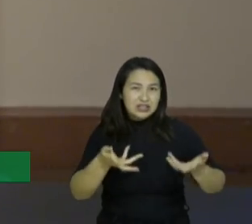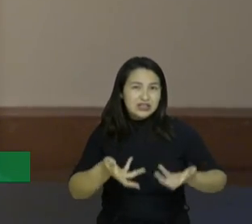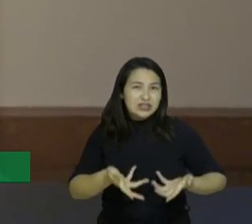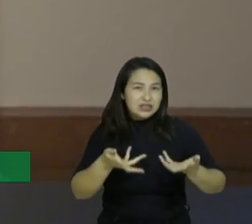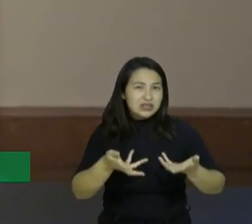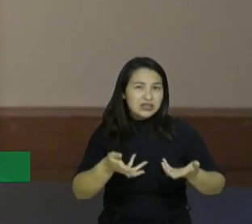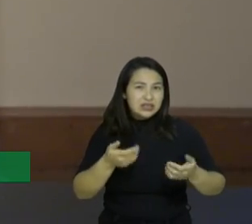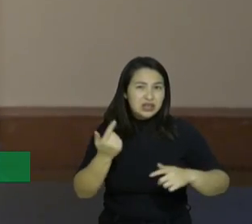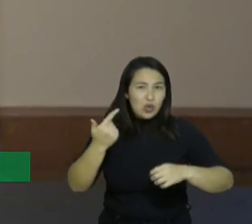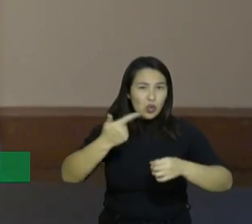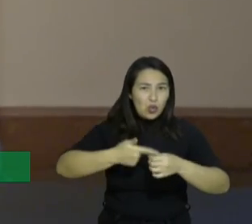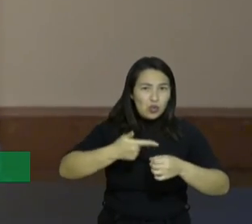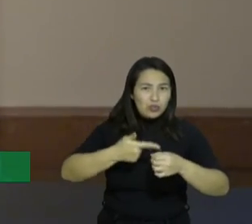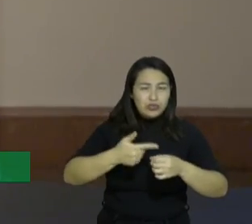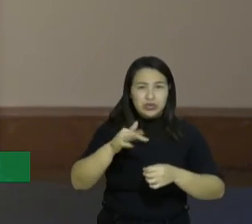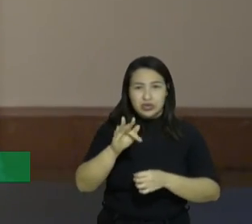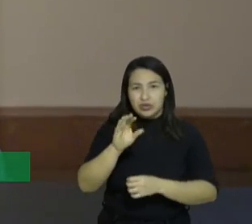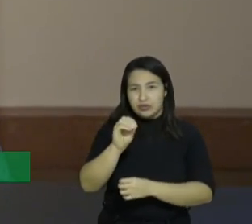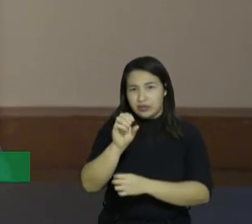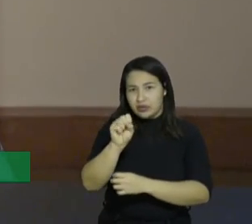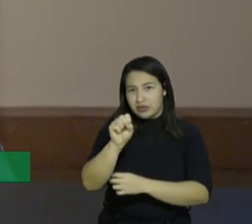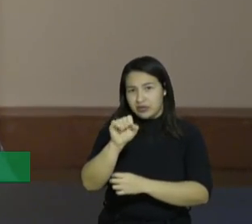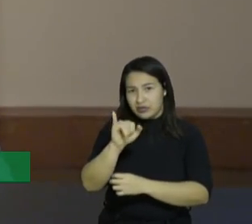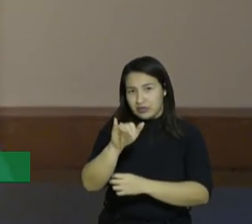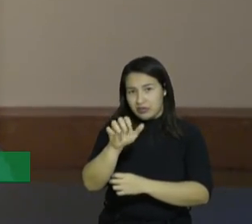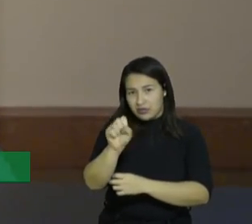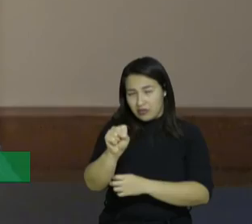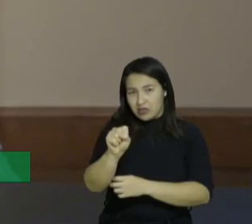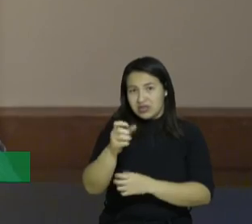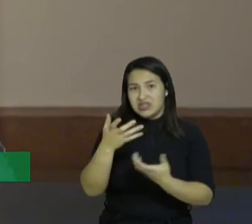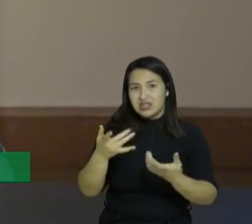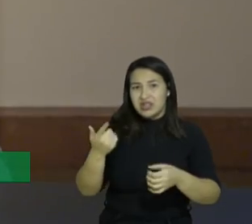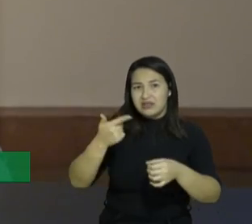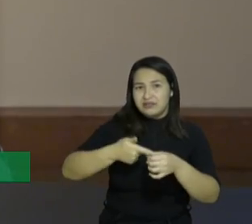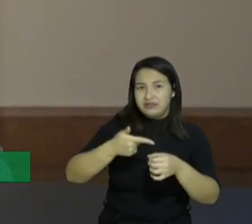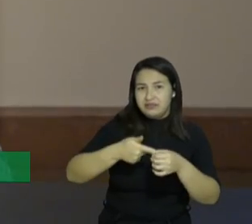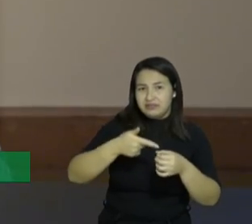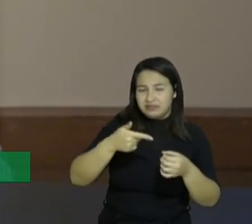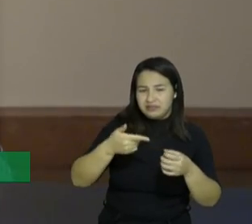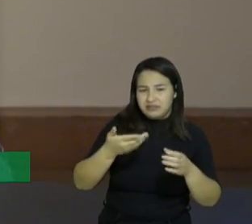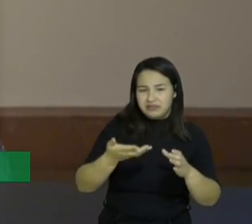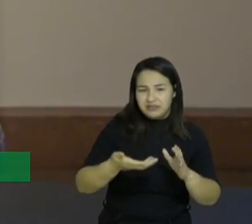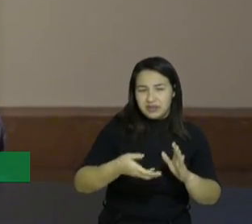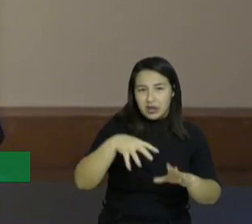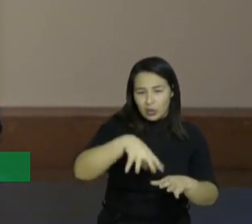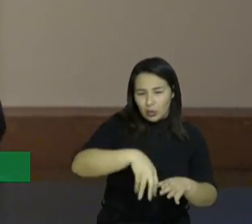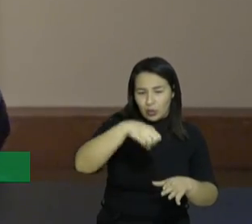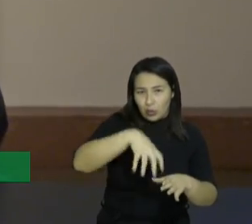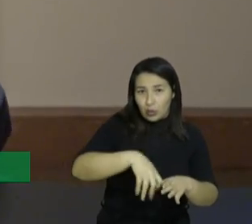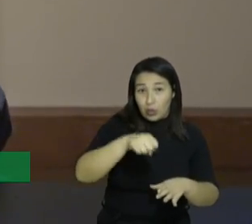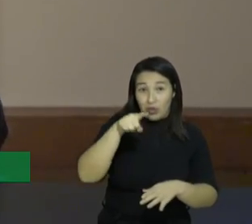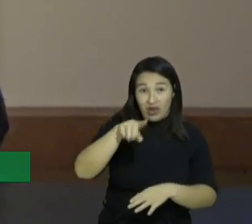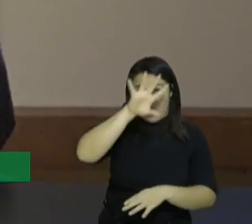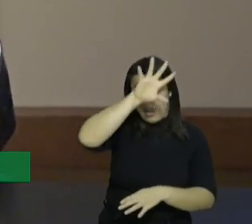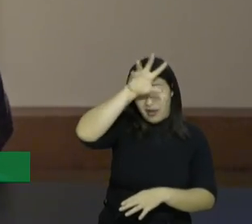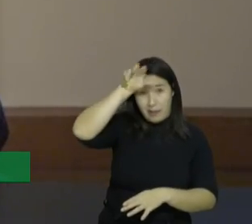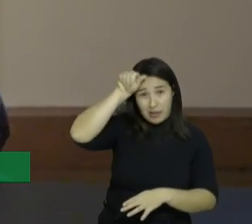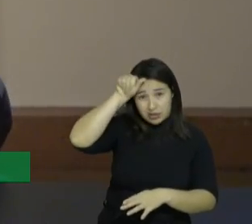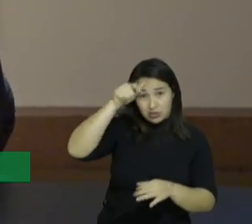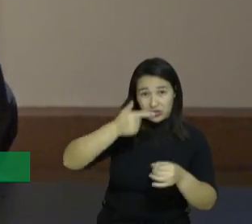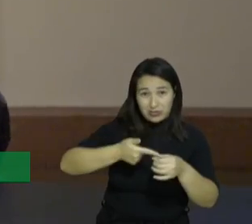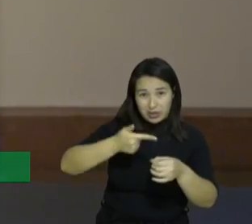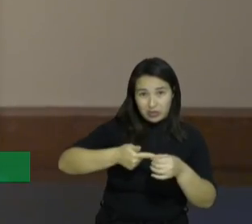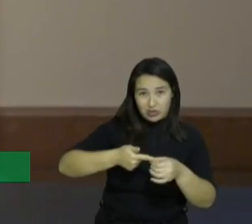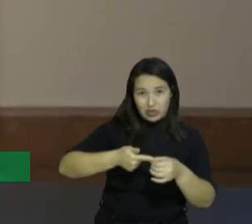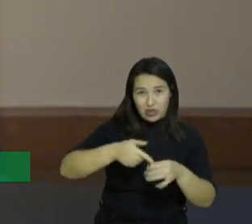discutir seriamente a possibilidade de explorar petróleo na foz do rio Amazonas né porque a pauta ambiental como sabemos